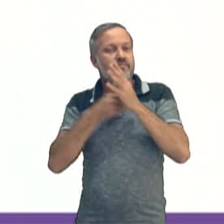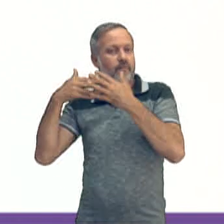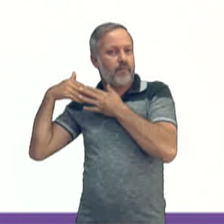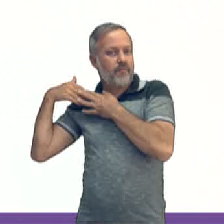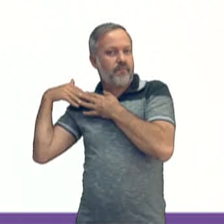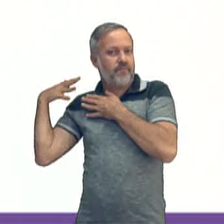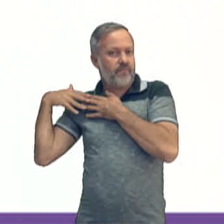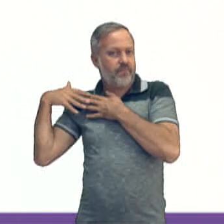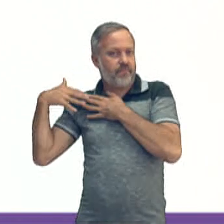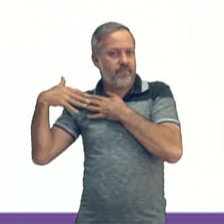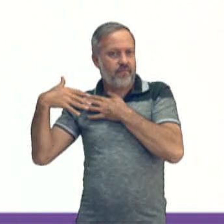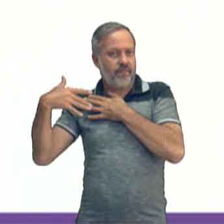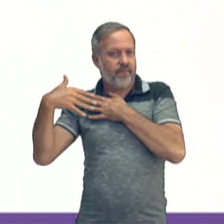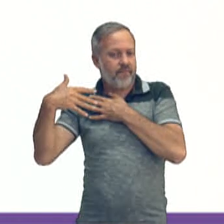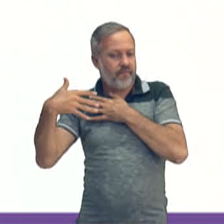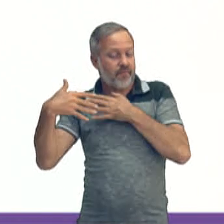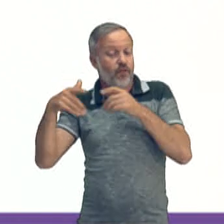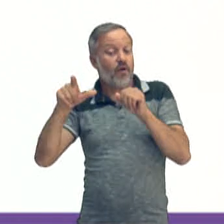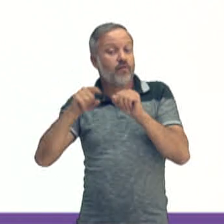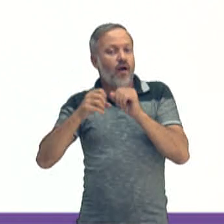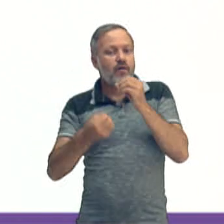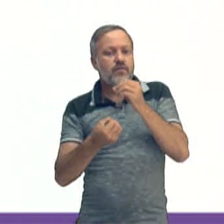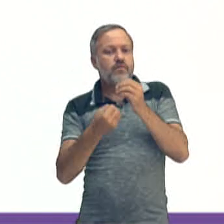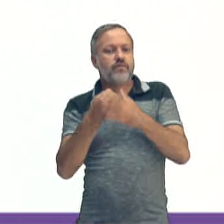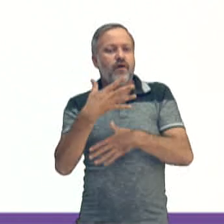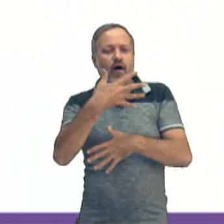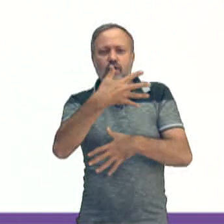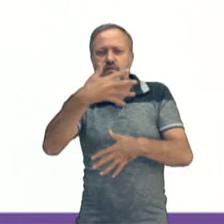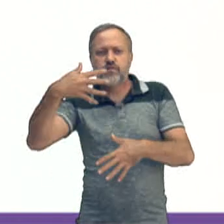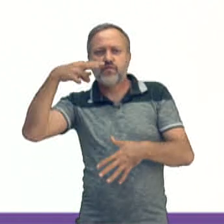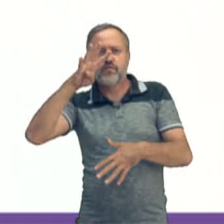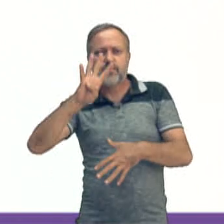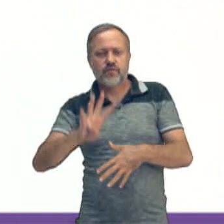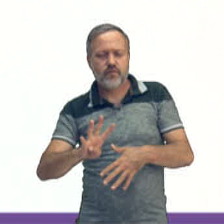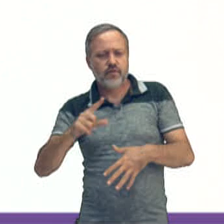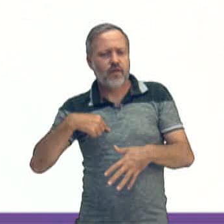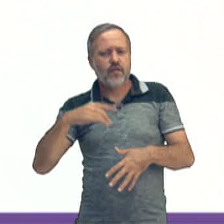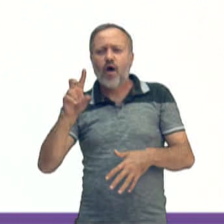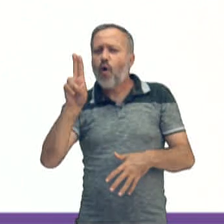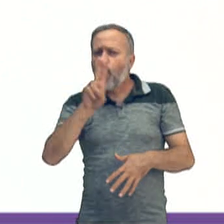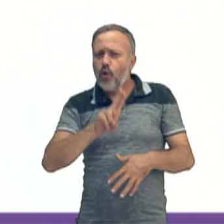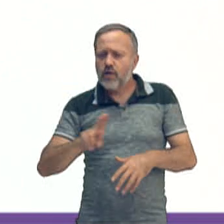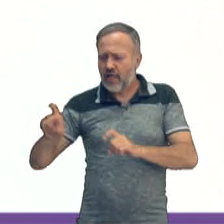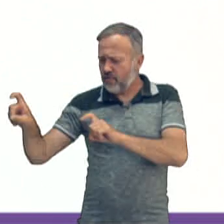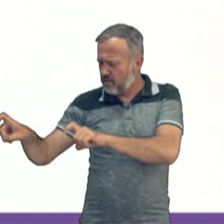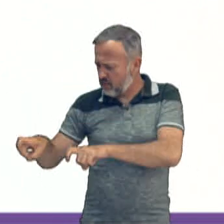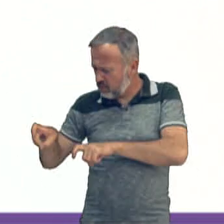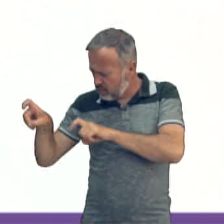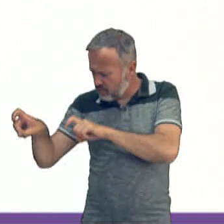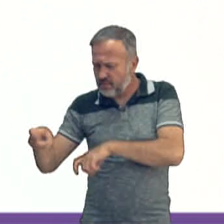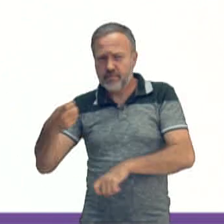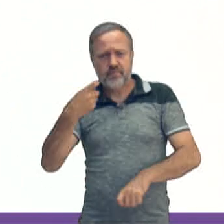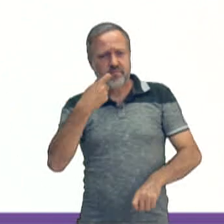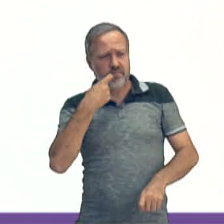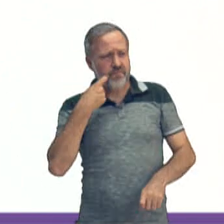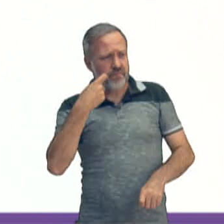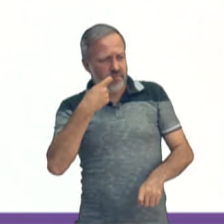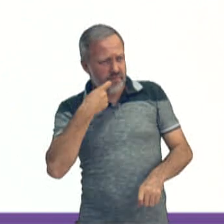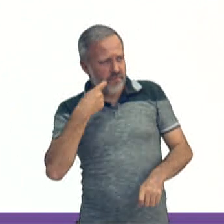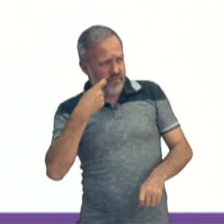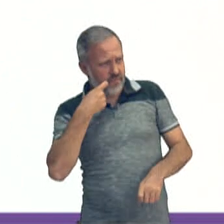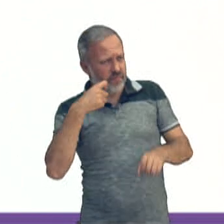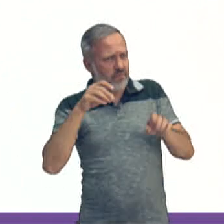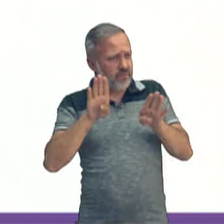dos calendários foram e são utilizados na agricultura, na pesca, na caça e